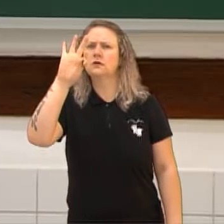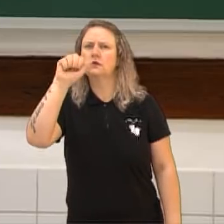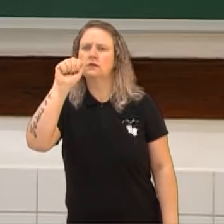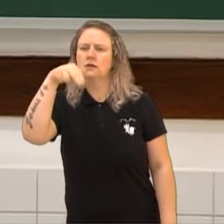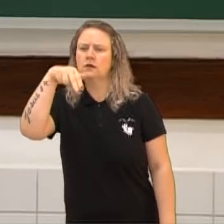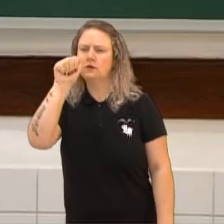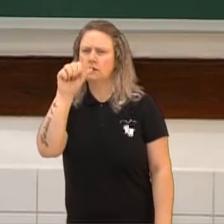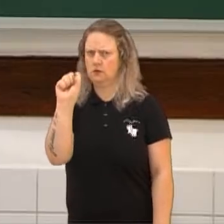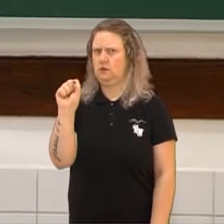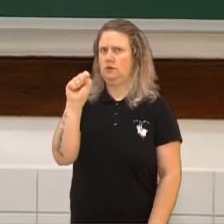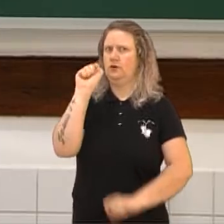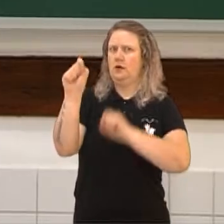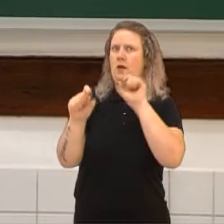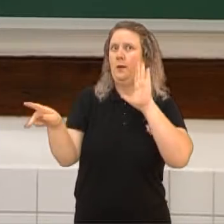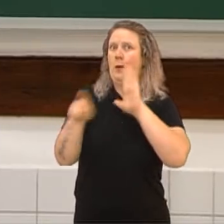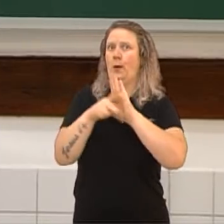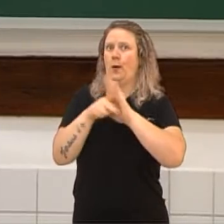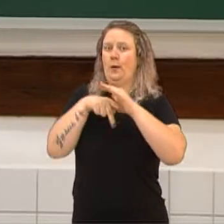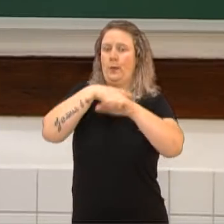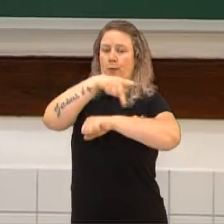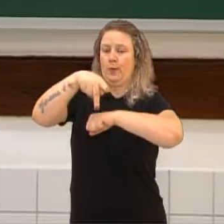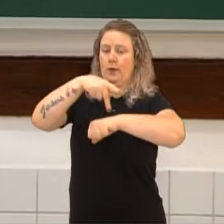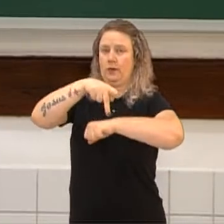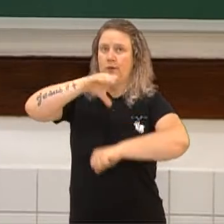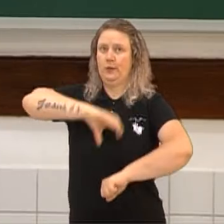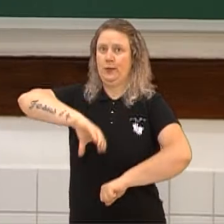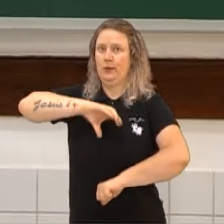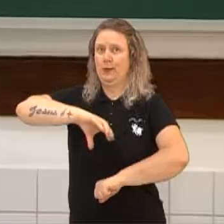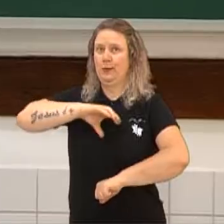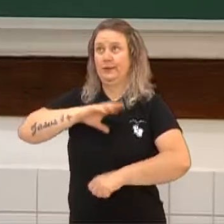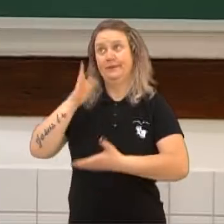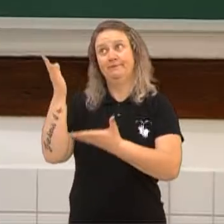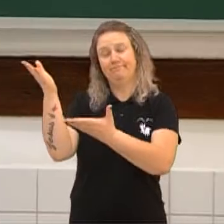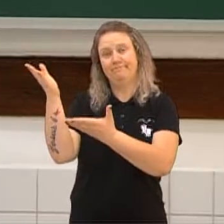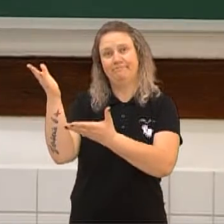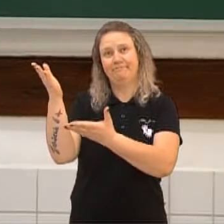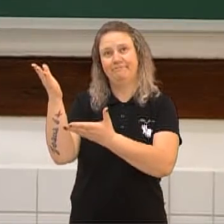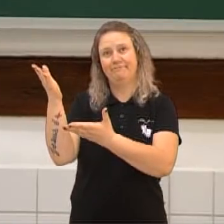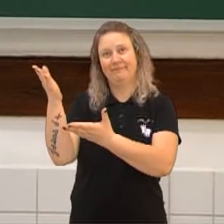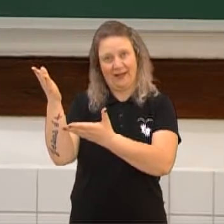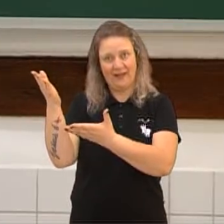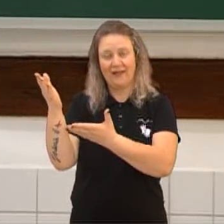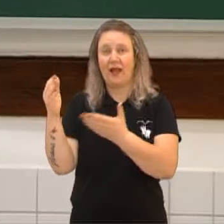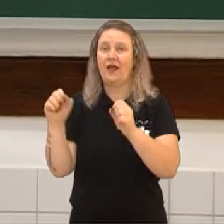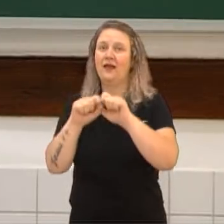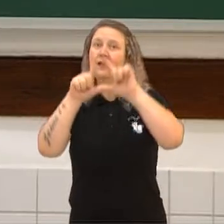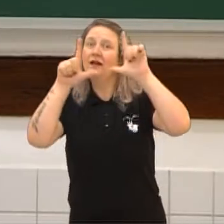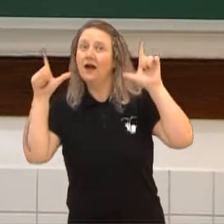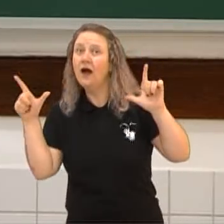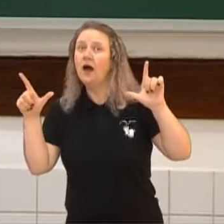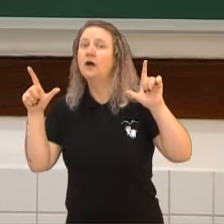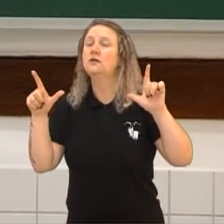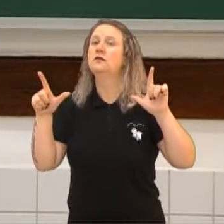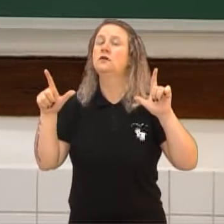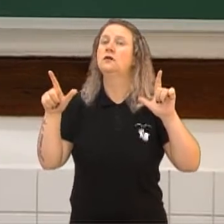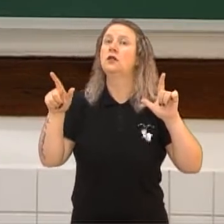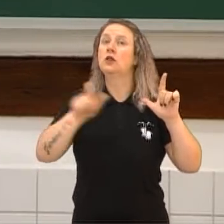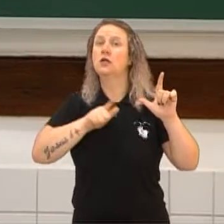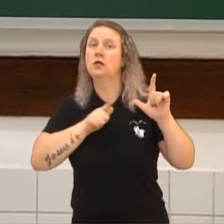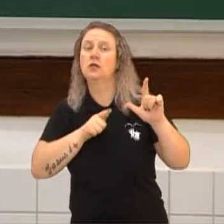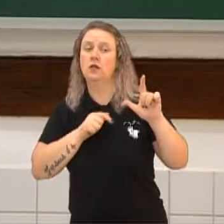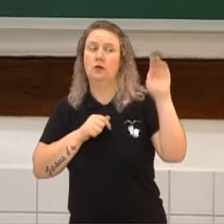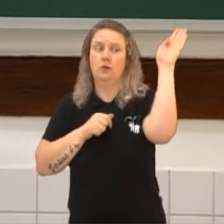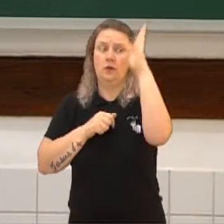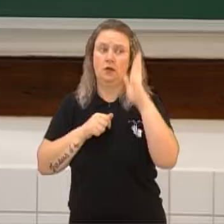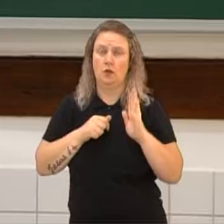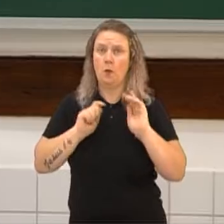seriam portuguesas. E é claro que a arte brasileira sempre tem alguma, ali pode ter